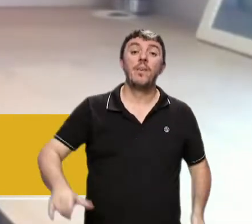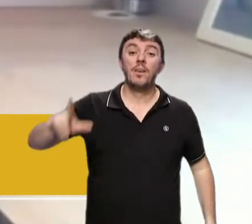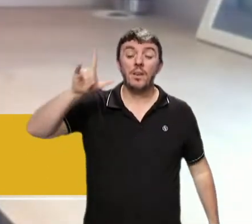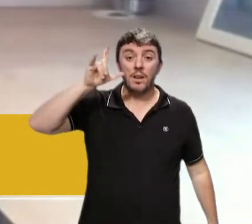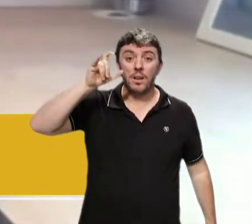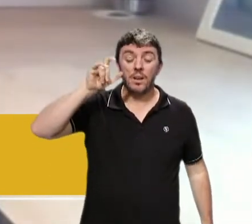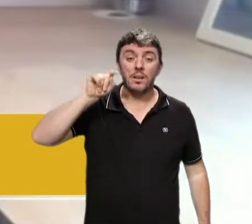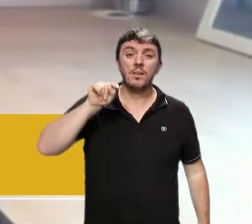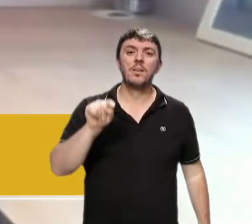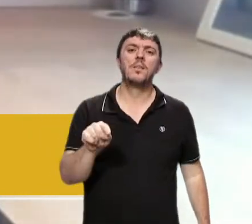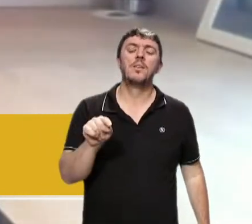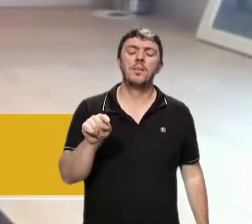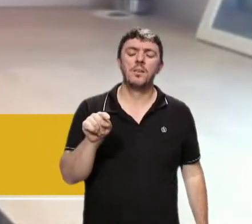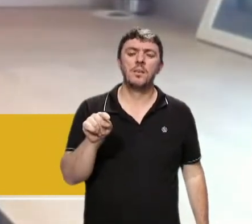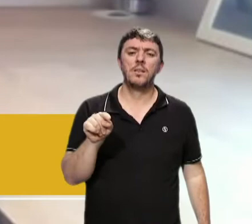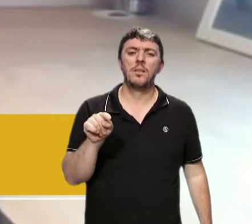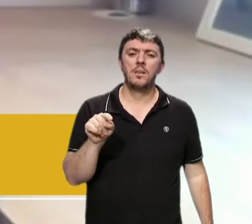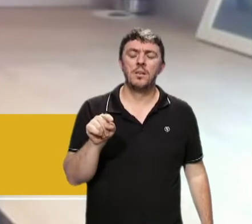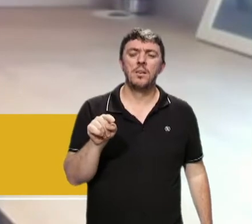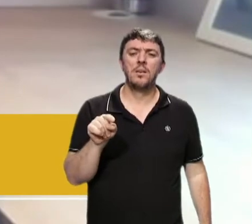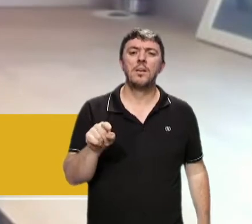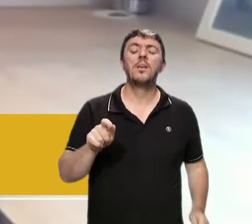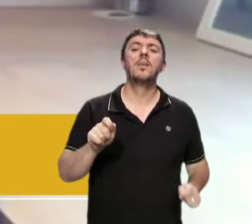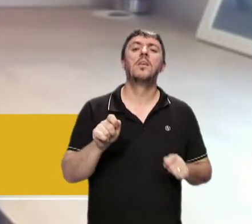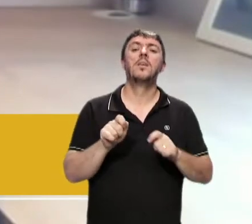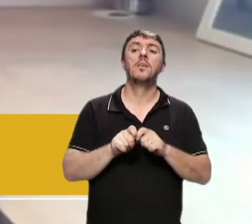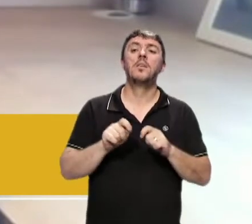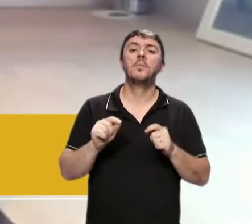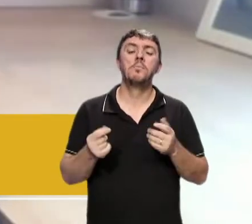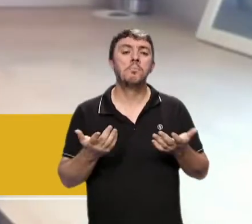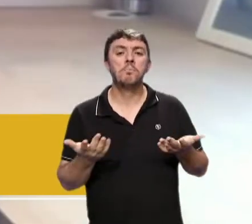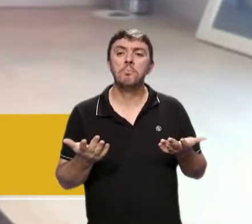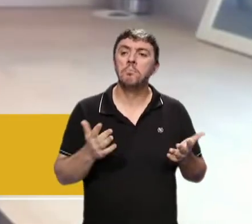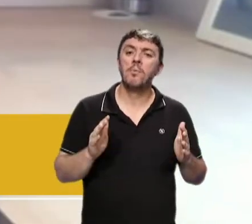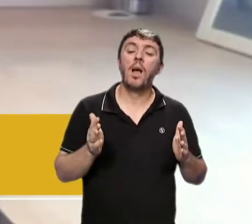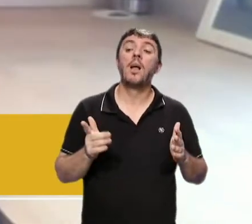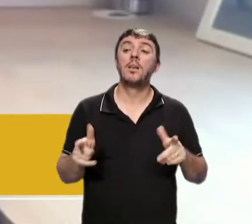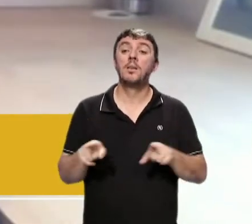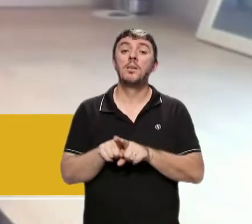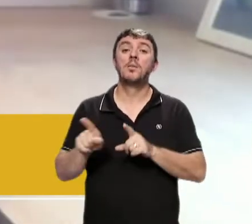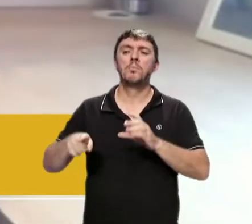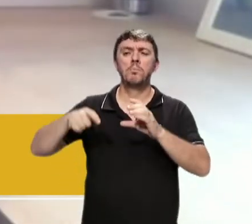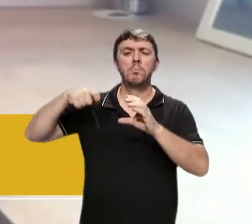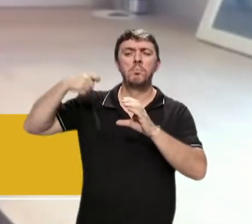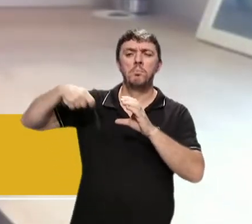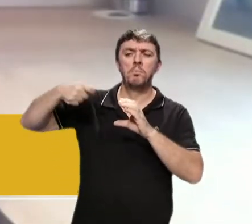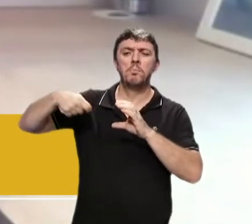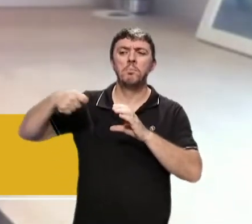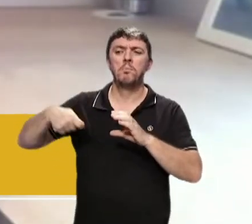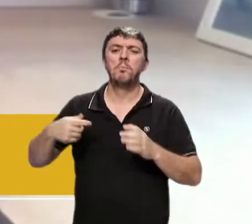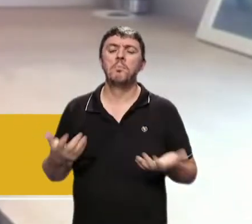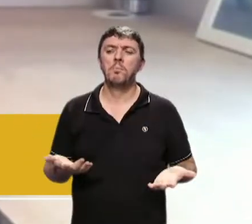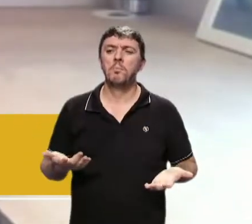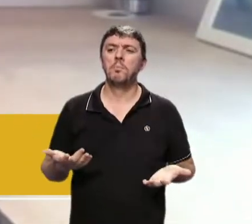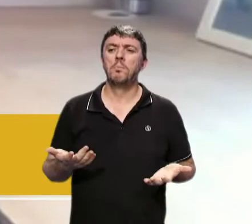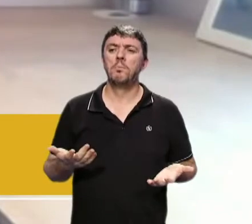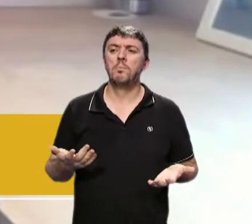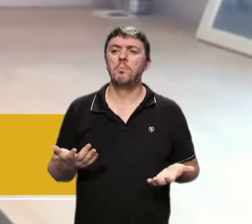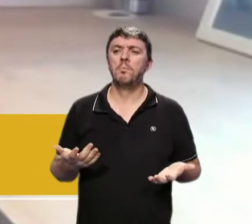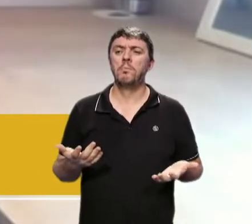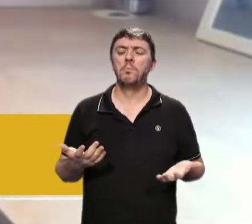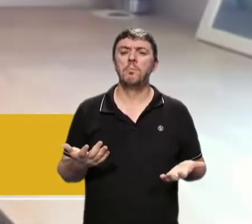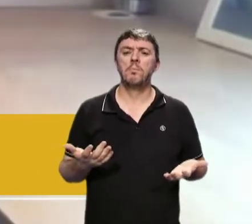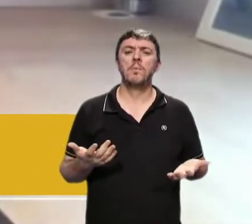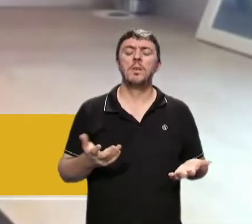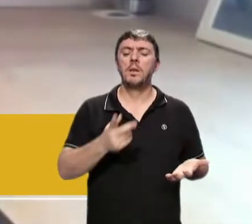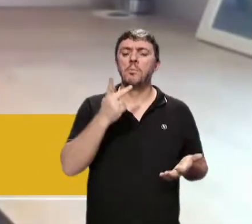definitivamente deu um passo para trás depois de tantas reclamações. Tanto que agora ele vai omitir essa entrega de pessoas que a gente